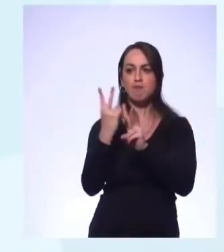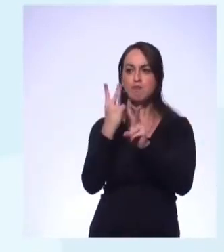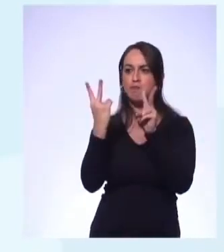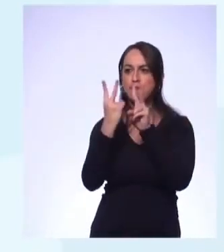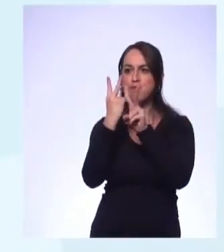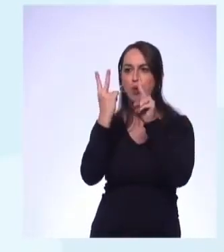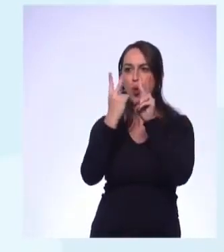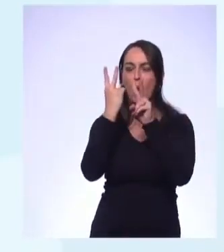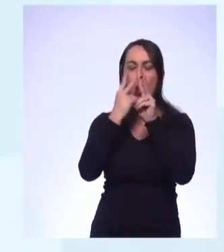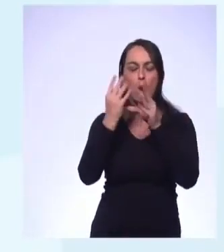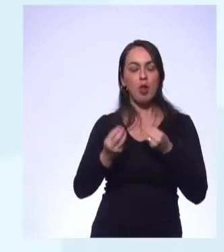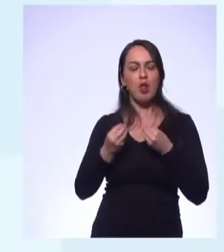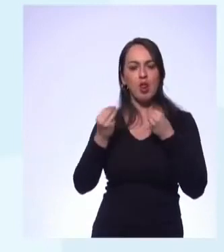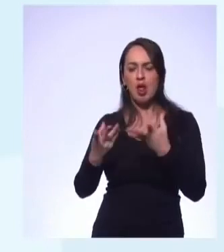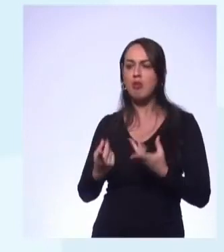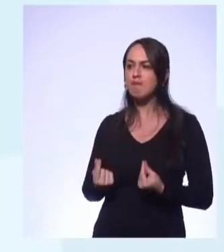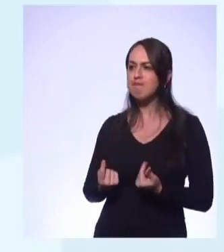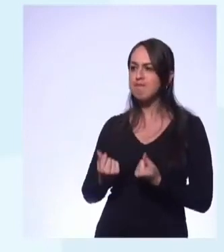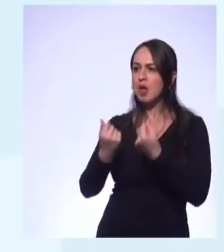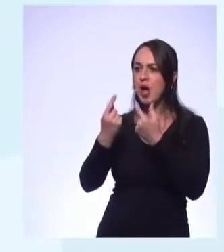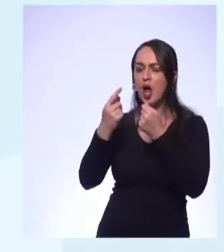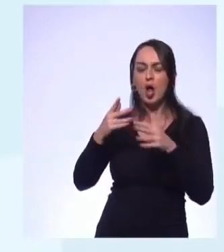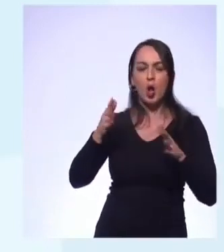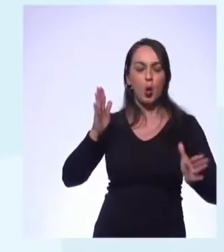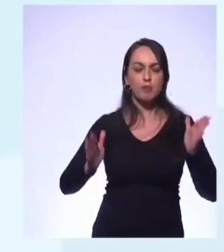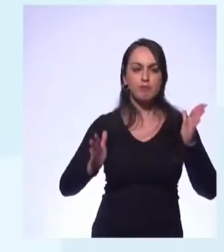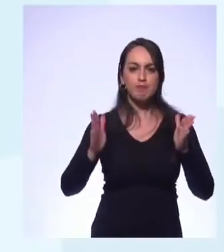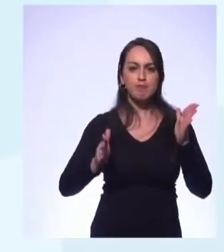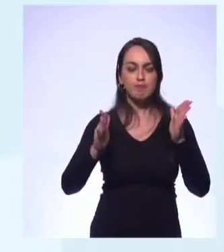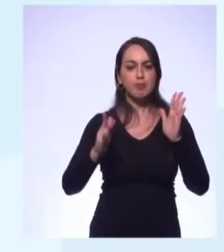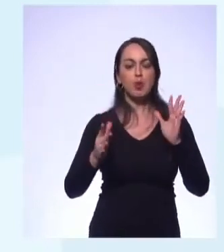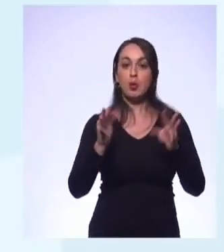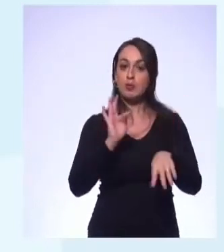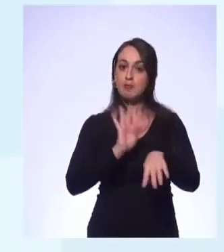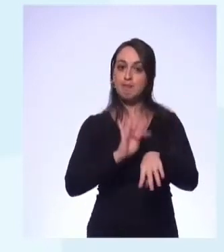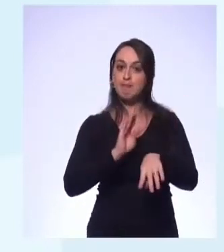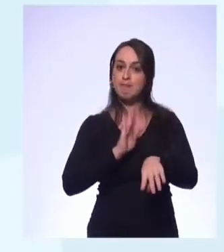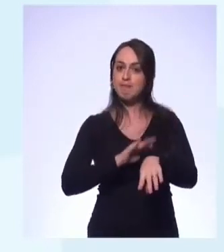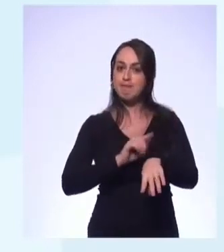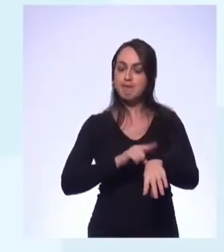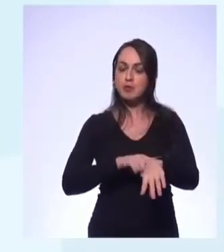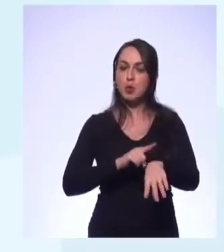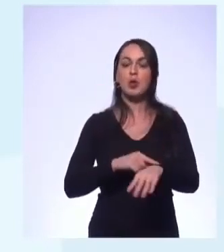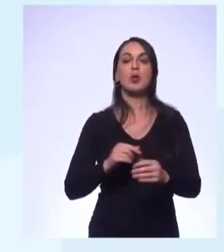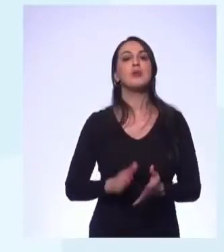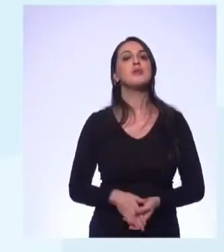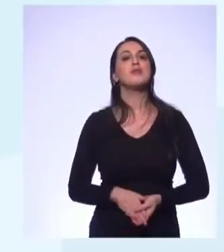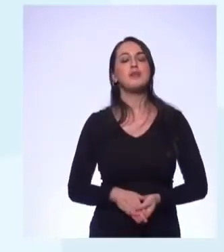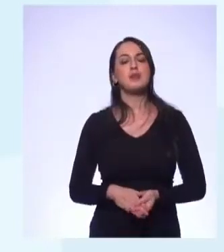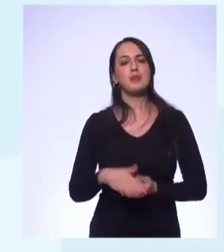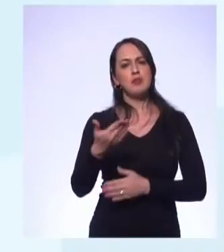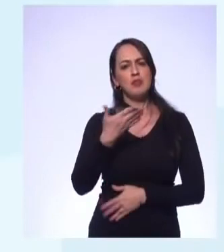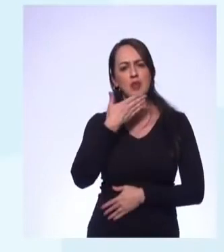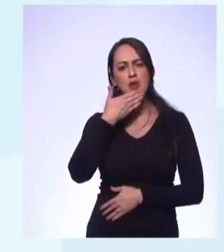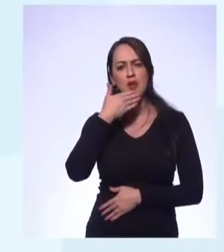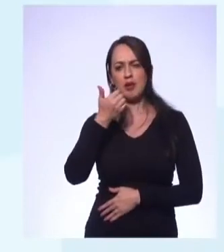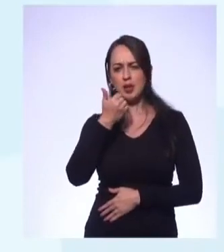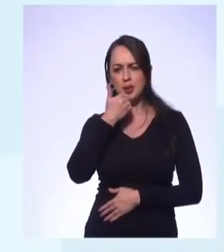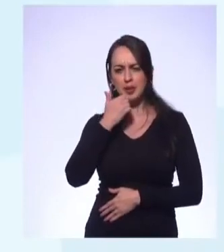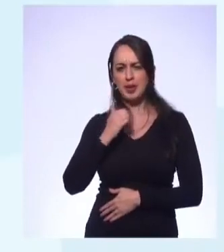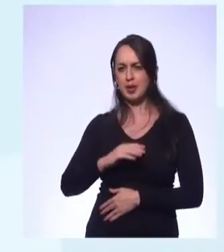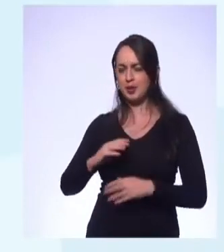o espaço e o tempo. Esse é o grande momento. Melhor abaixar a